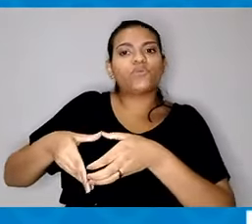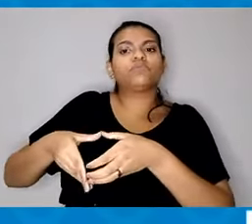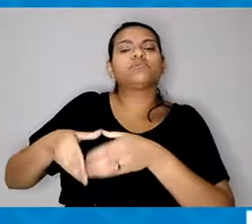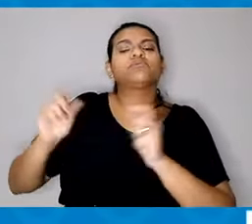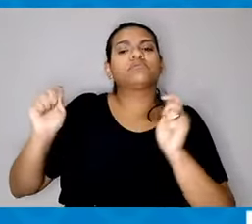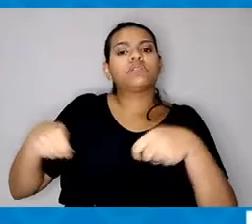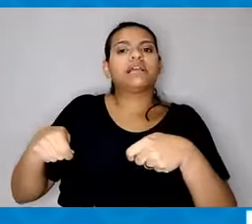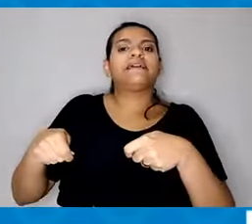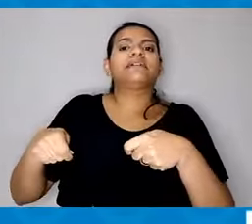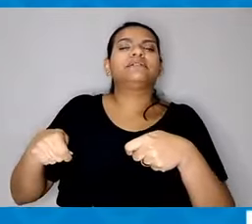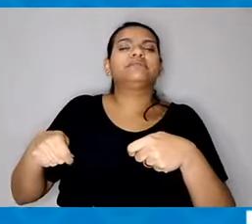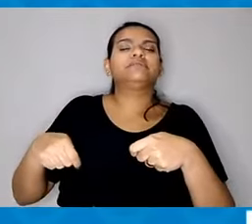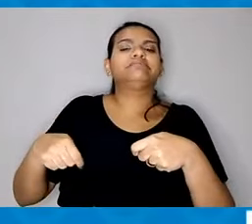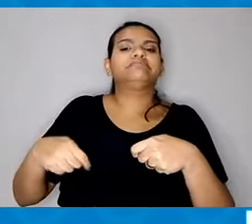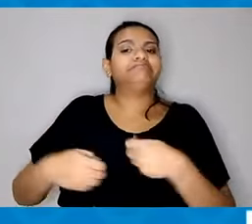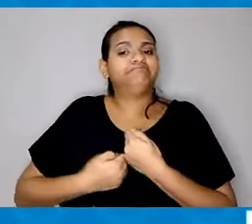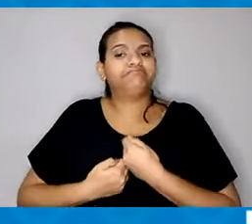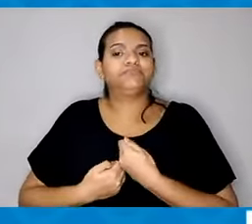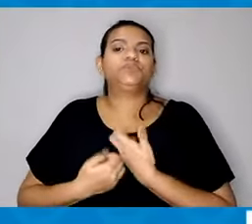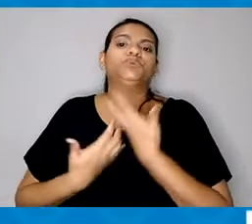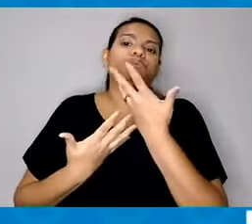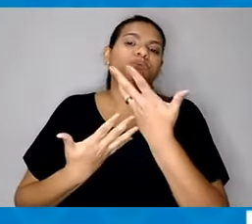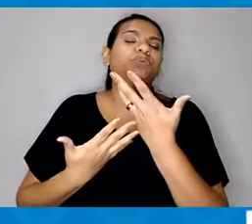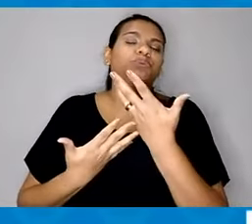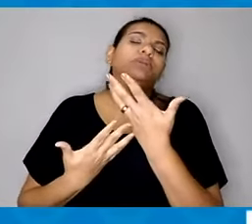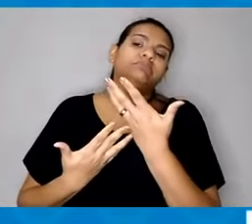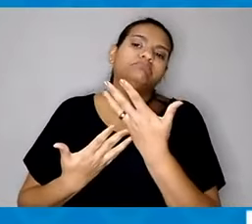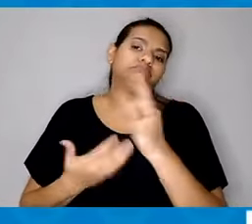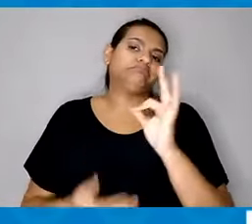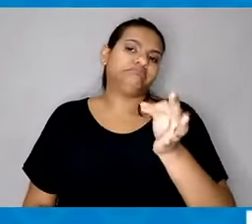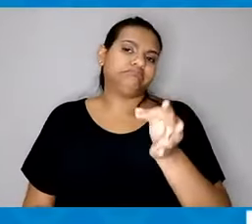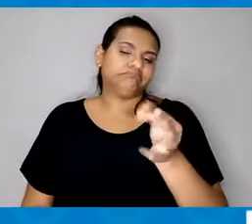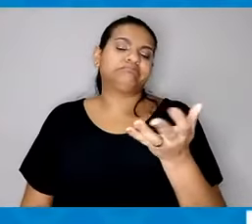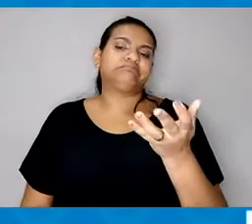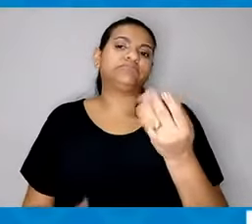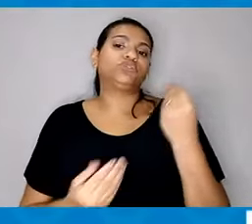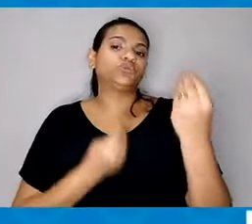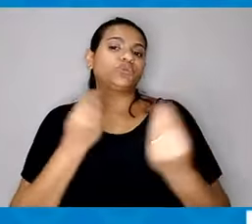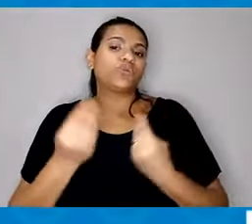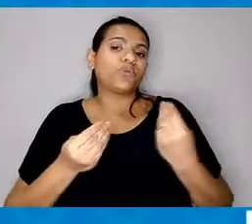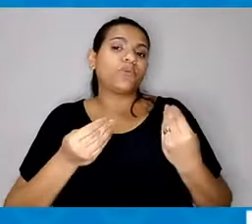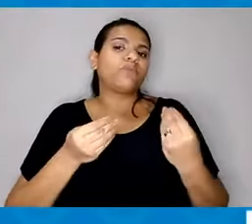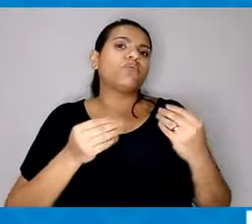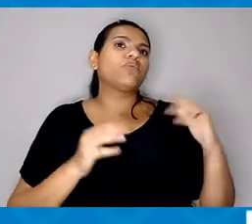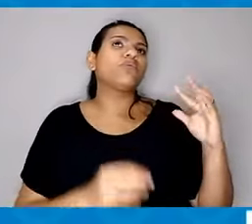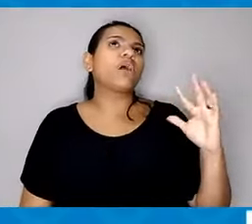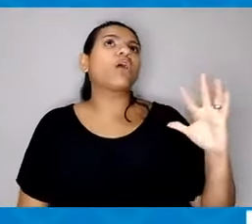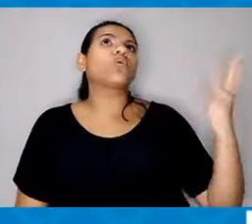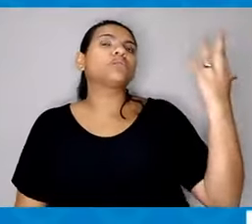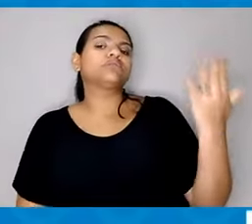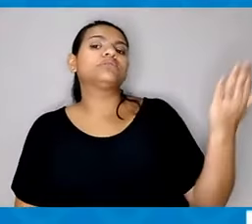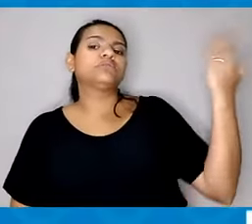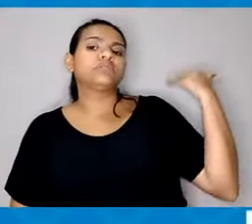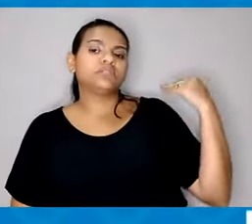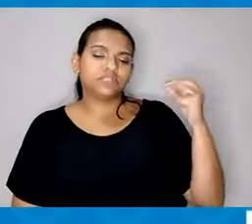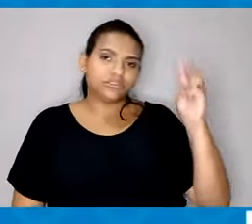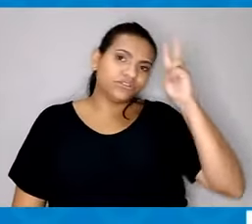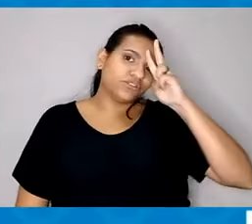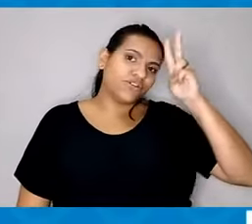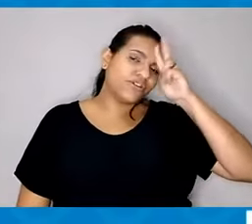de expressar a cenarização histórica de um determinado evento através